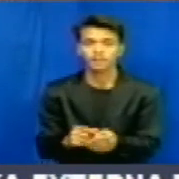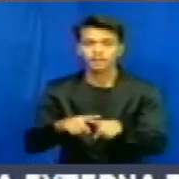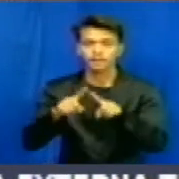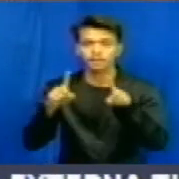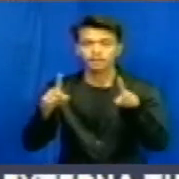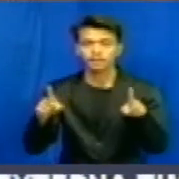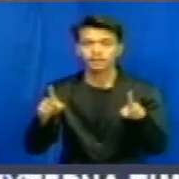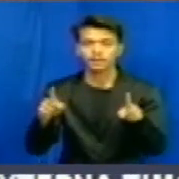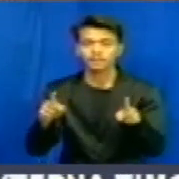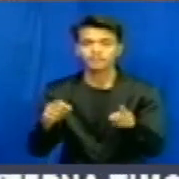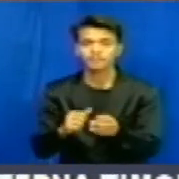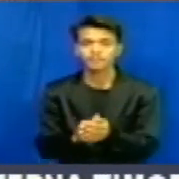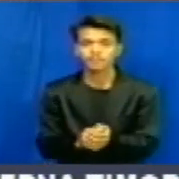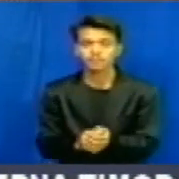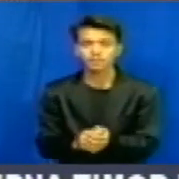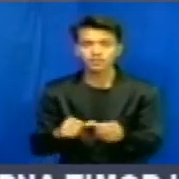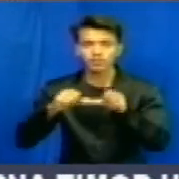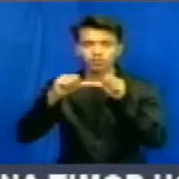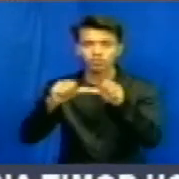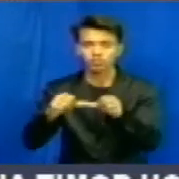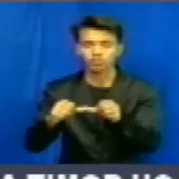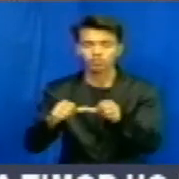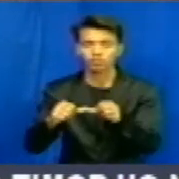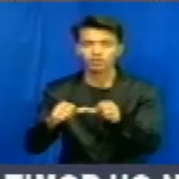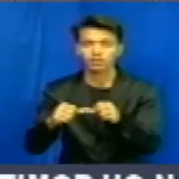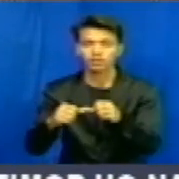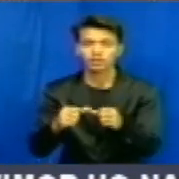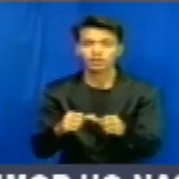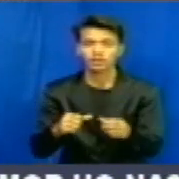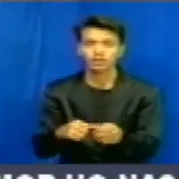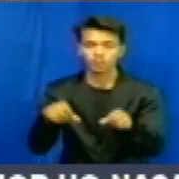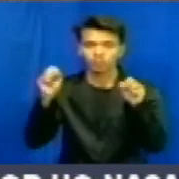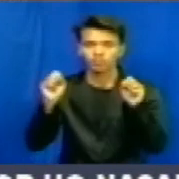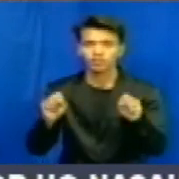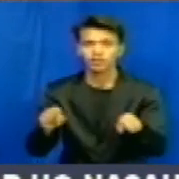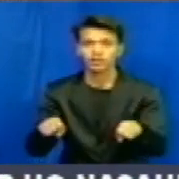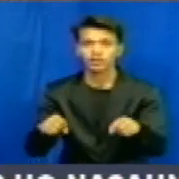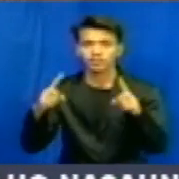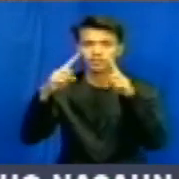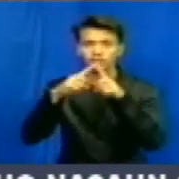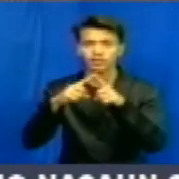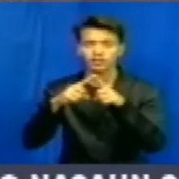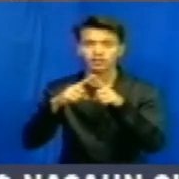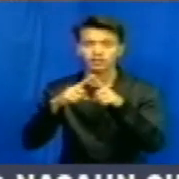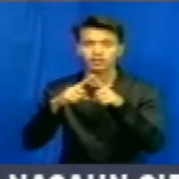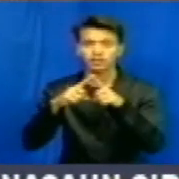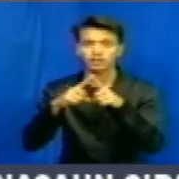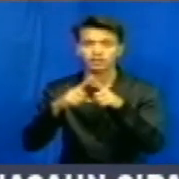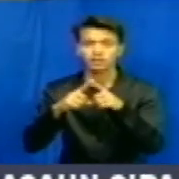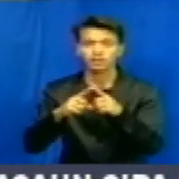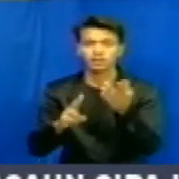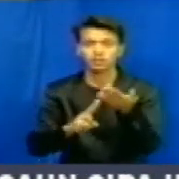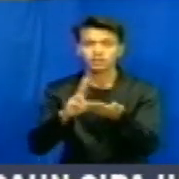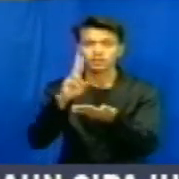sira continua esforço na fati para tu bele ba iha nivel ida nebe maka asli